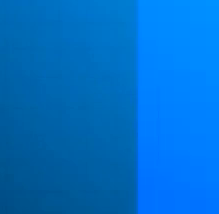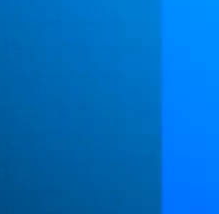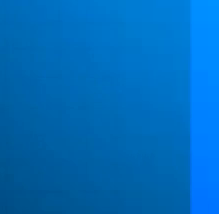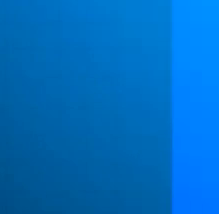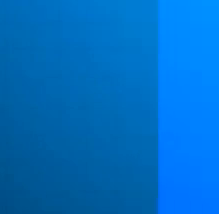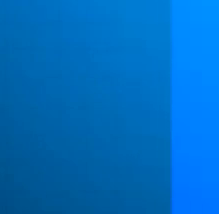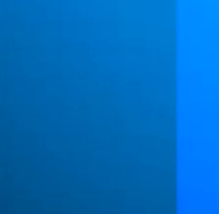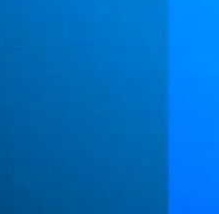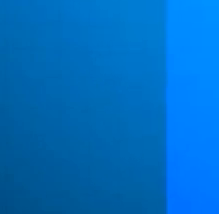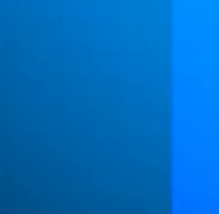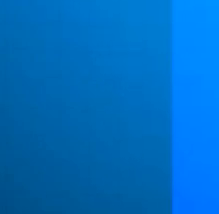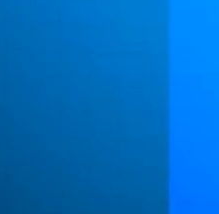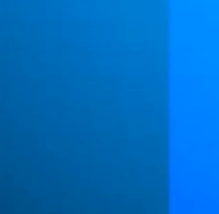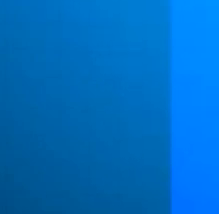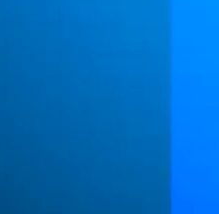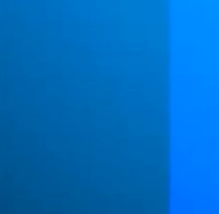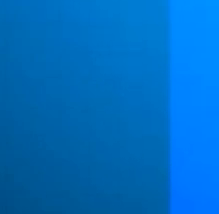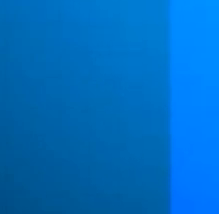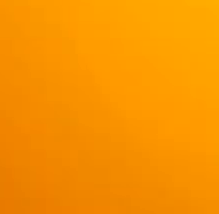E